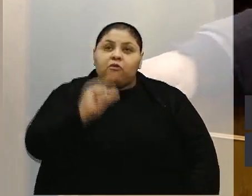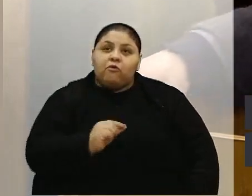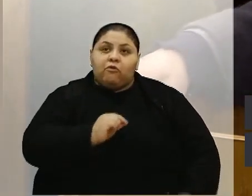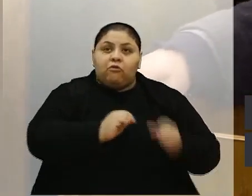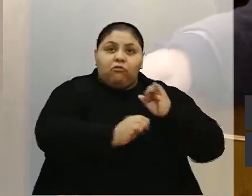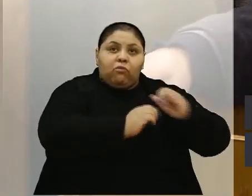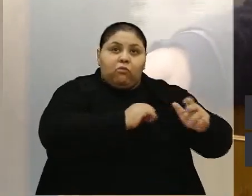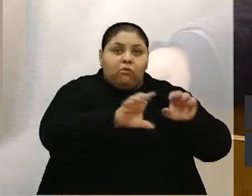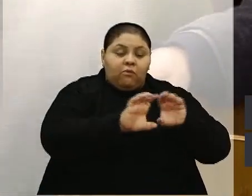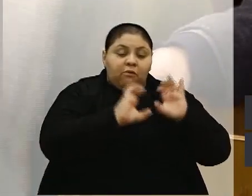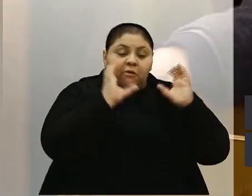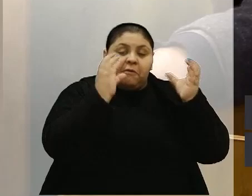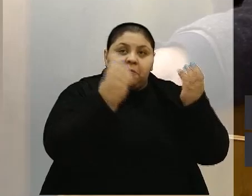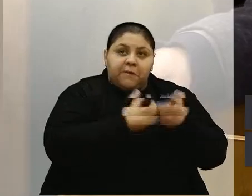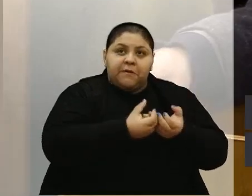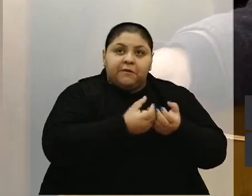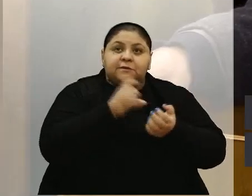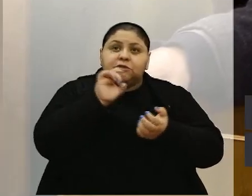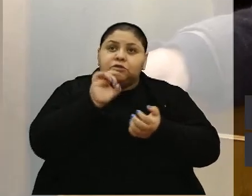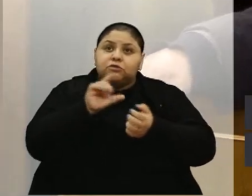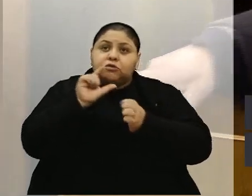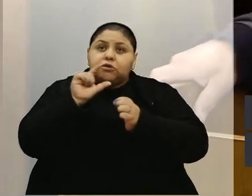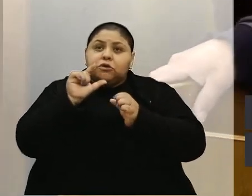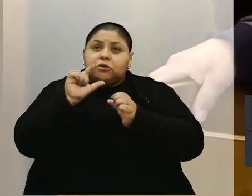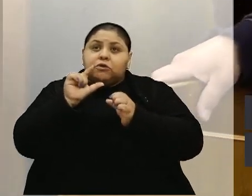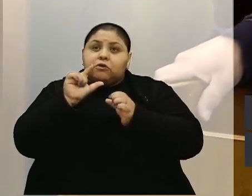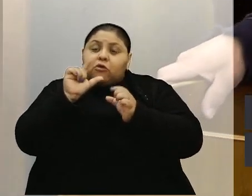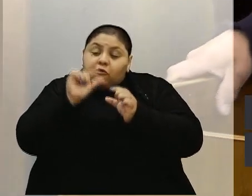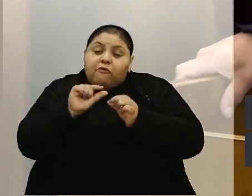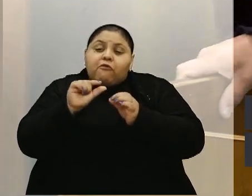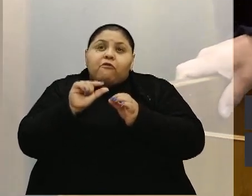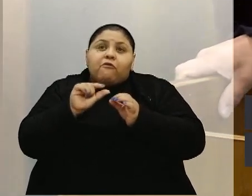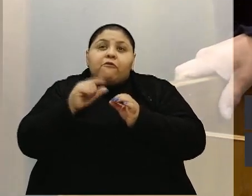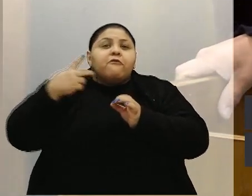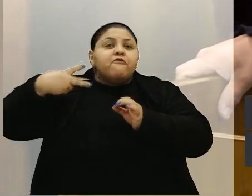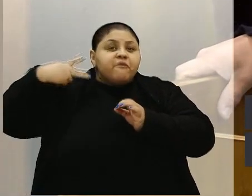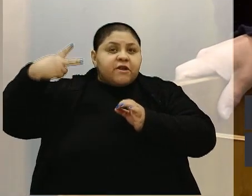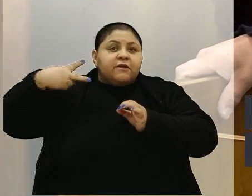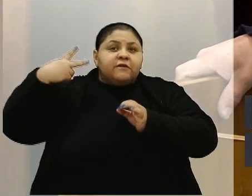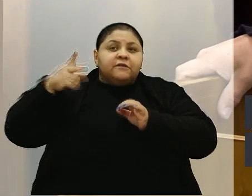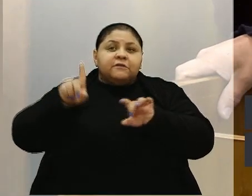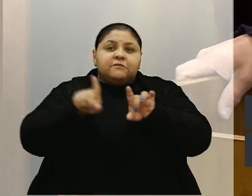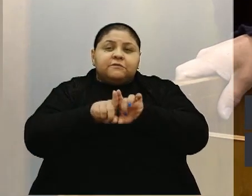movimento comunitário, só que um pouquinho antes eu tenho que falar sobre vereador.